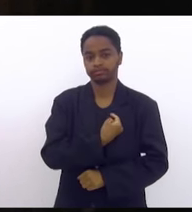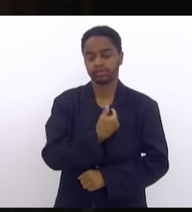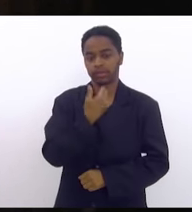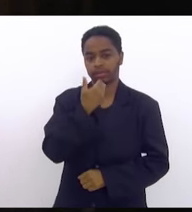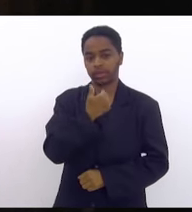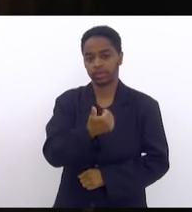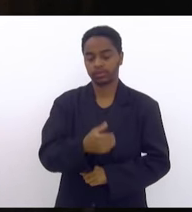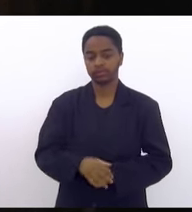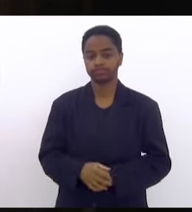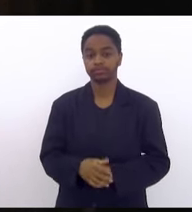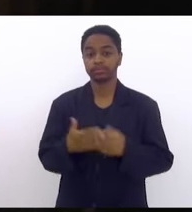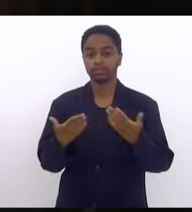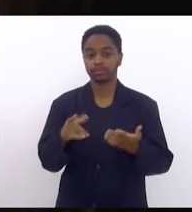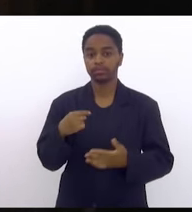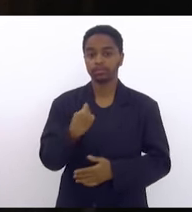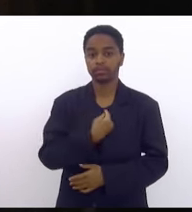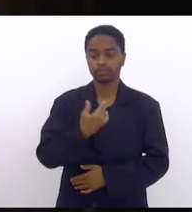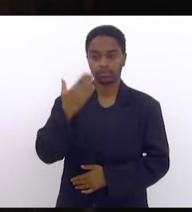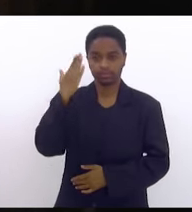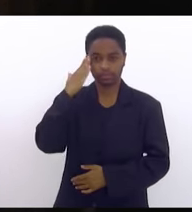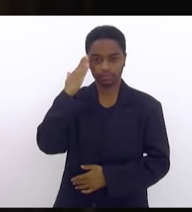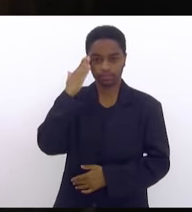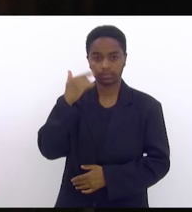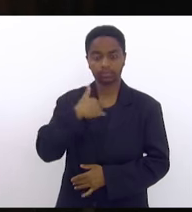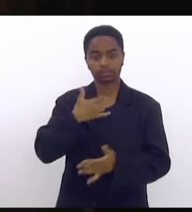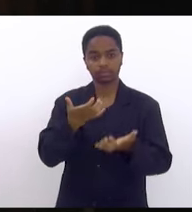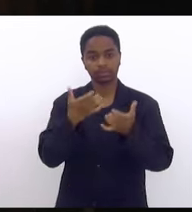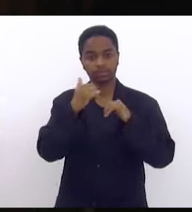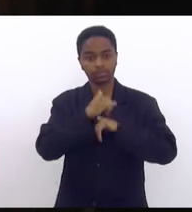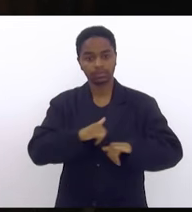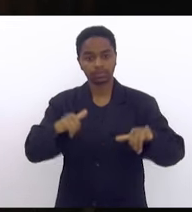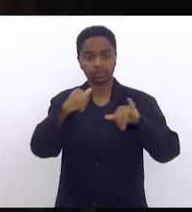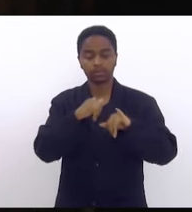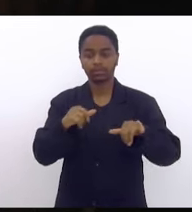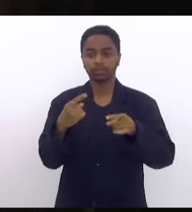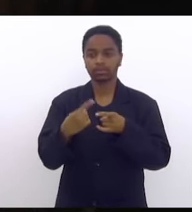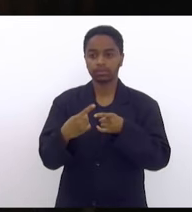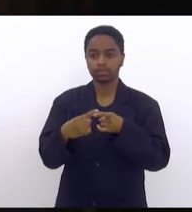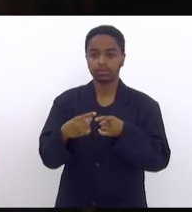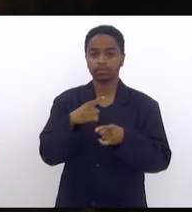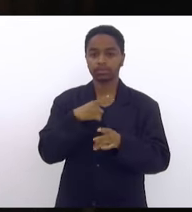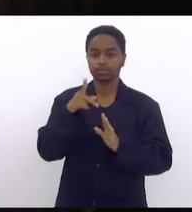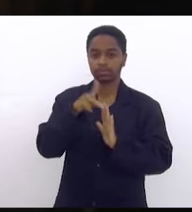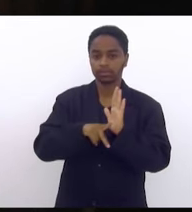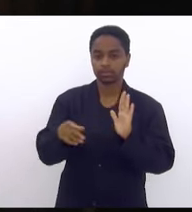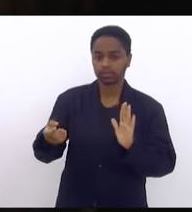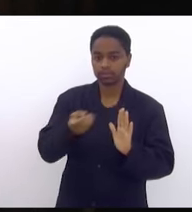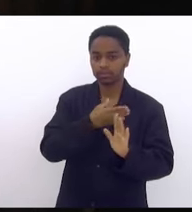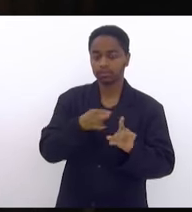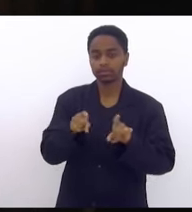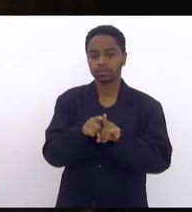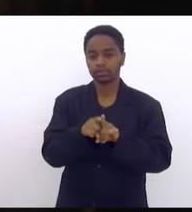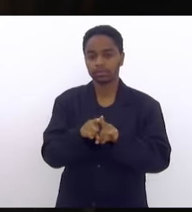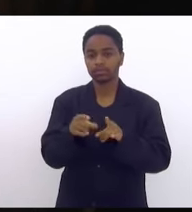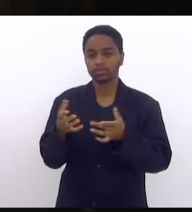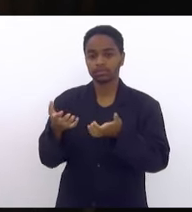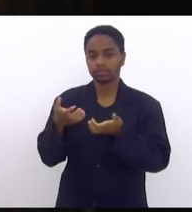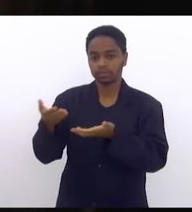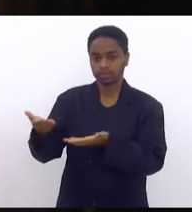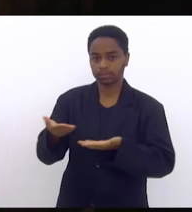né? Sabemos o que quer dizer isso. Logo, logo teremos novos projetos onde podemos incluir o nosso